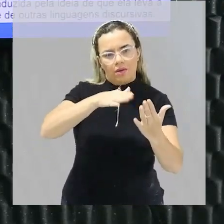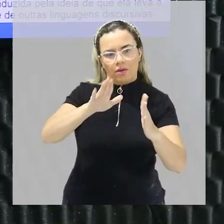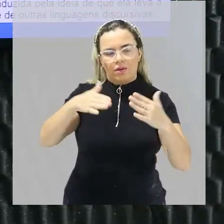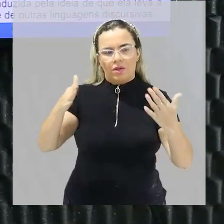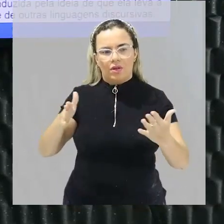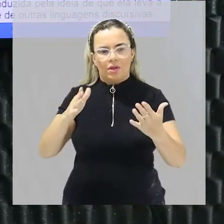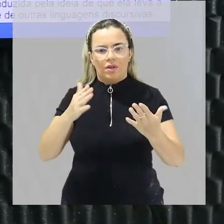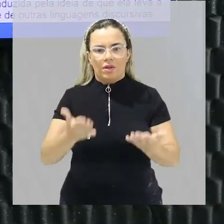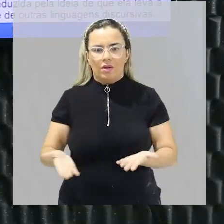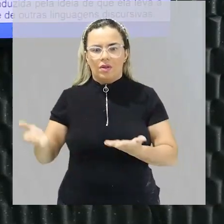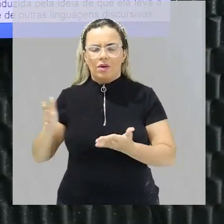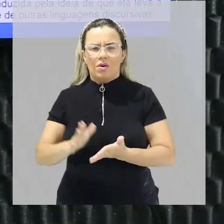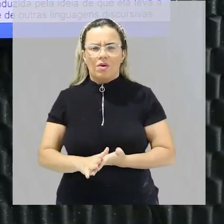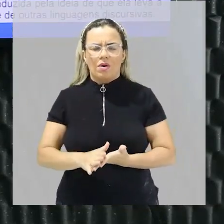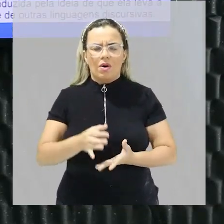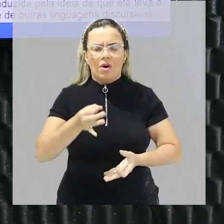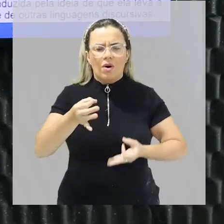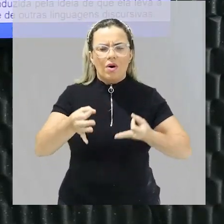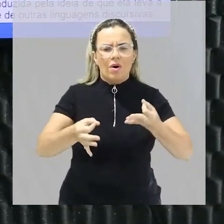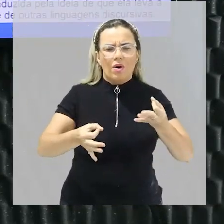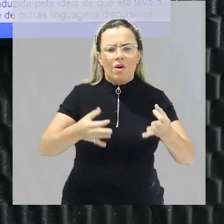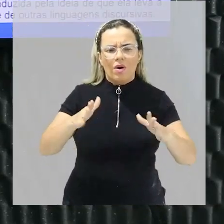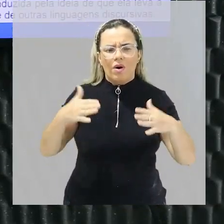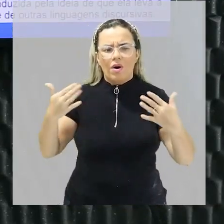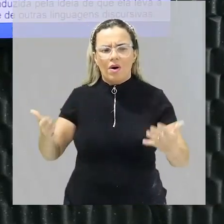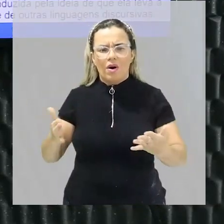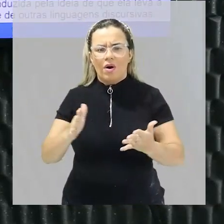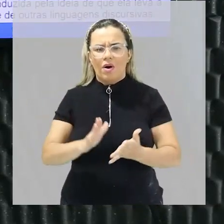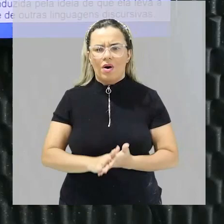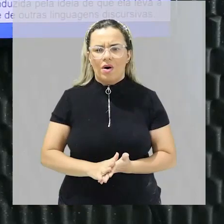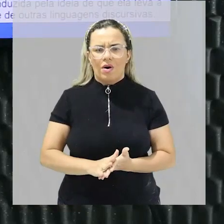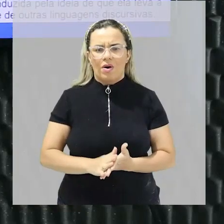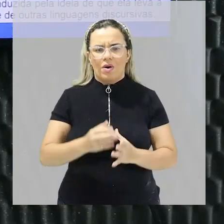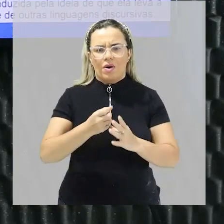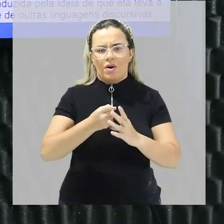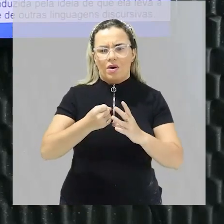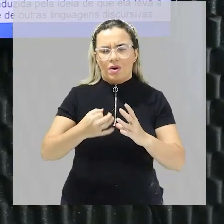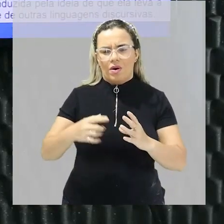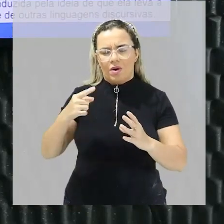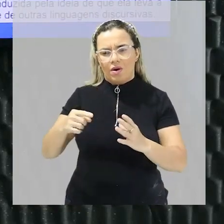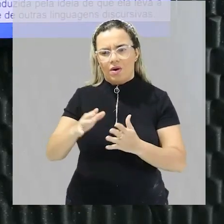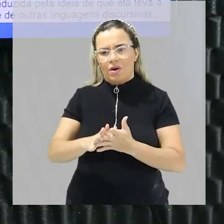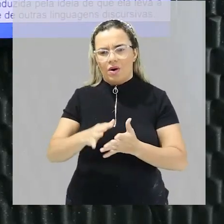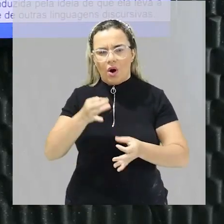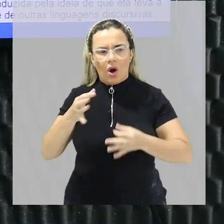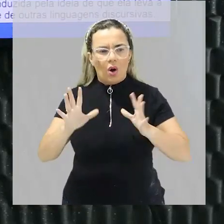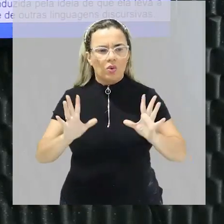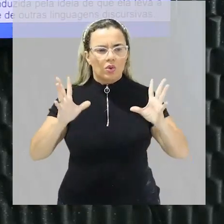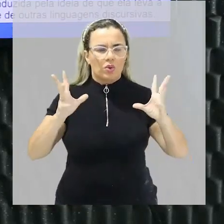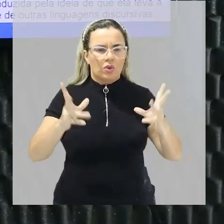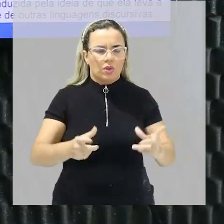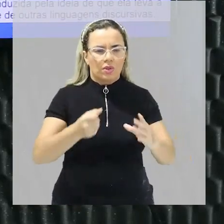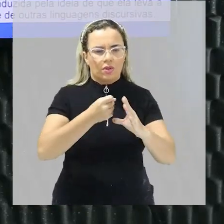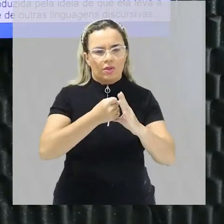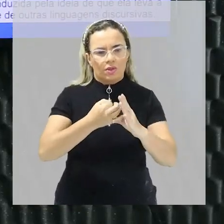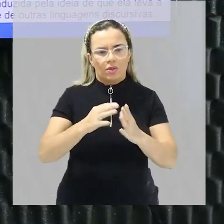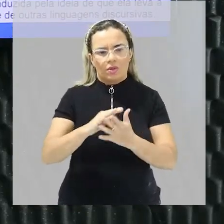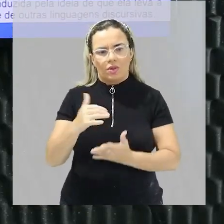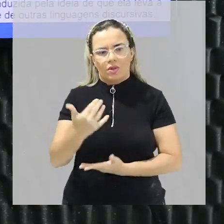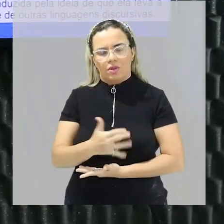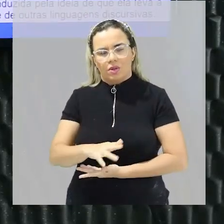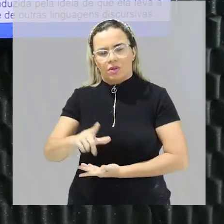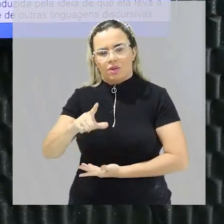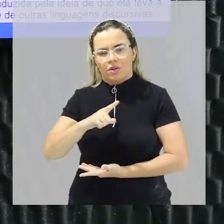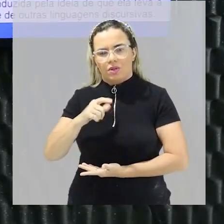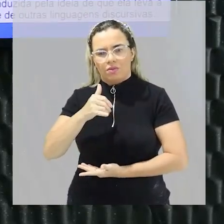alternativas reflete essa visão? Ação completa e de caráter elevado de uma forma de narrativa, tá? Que nós temos ali